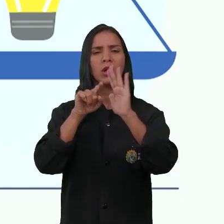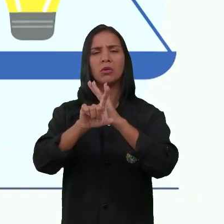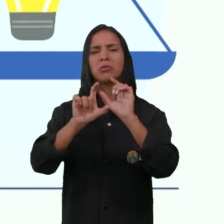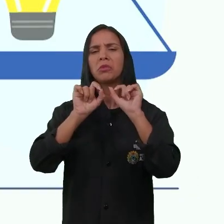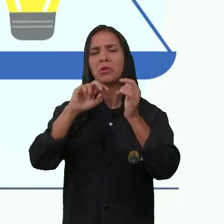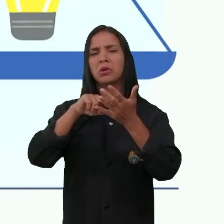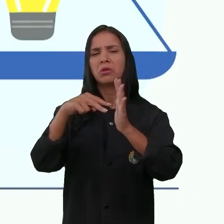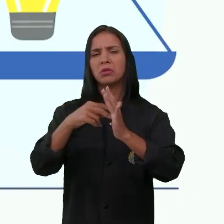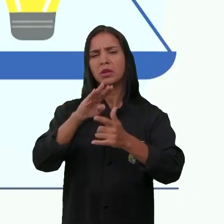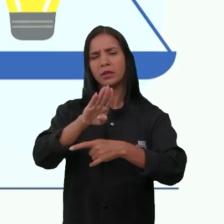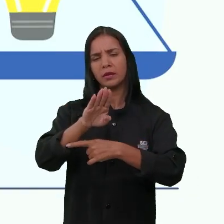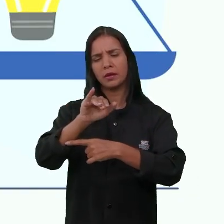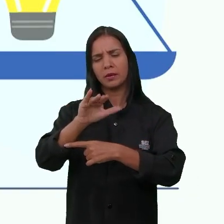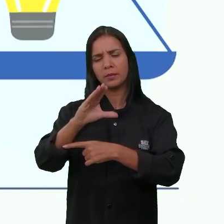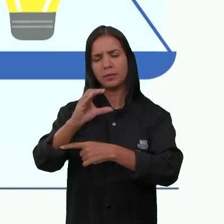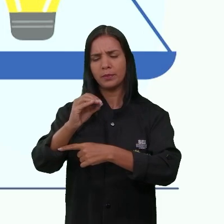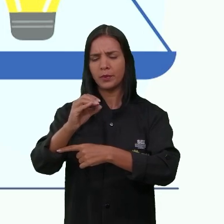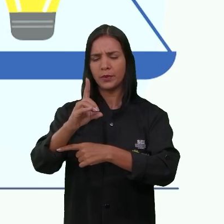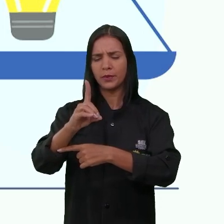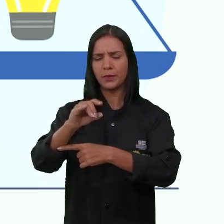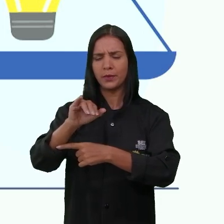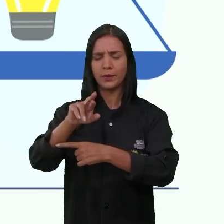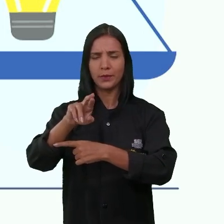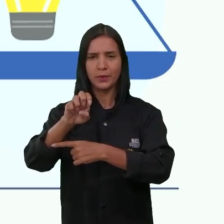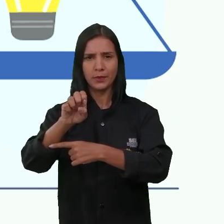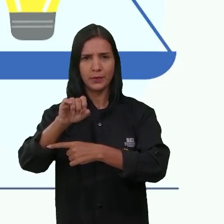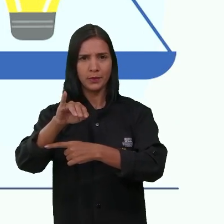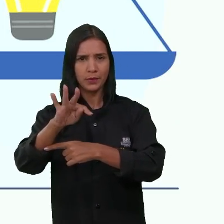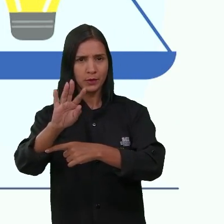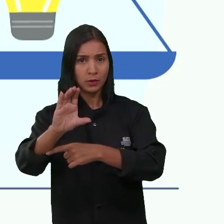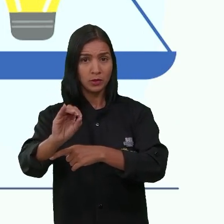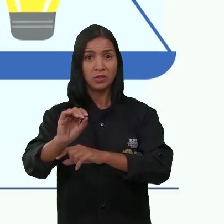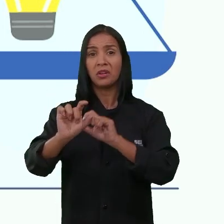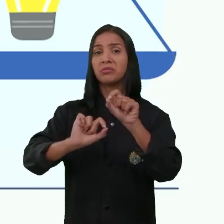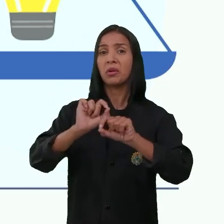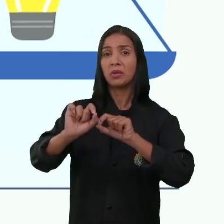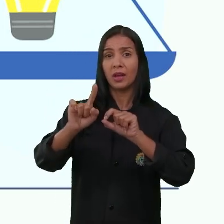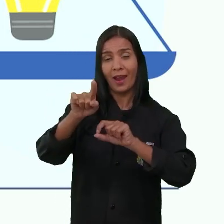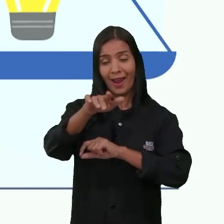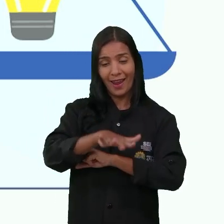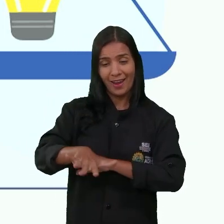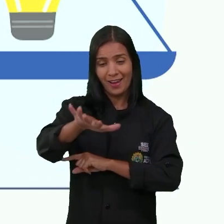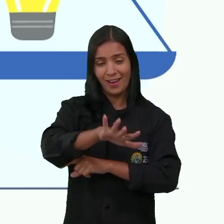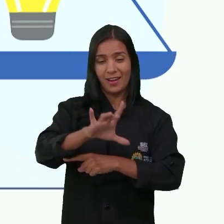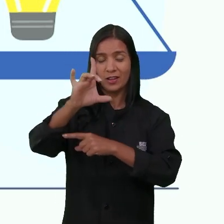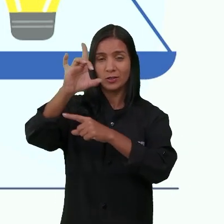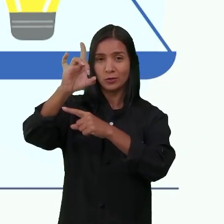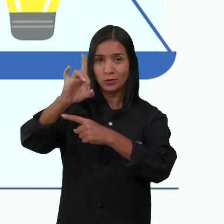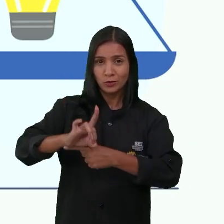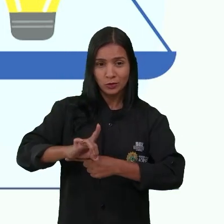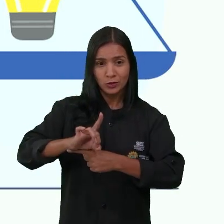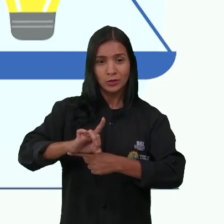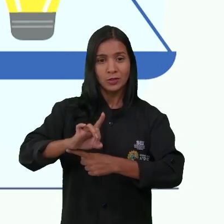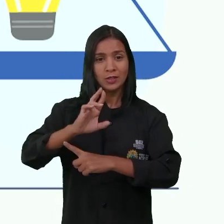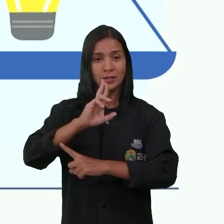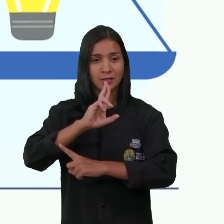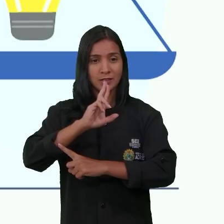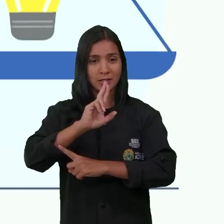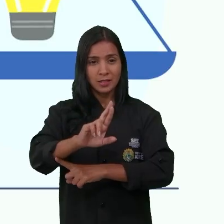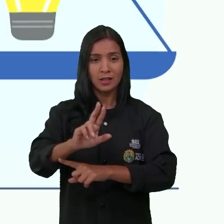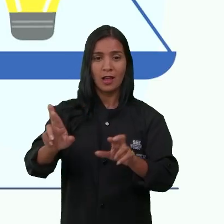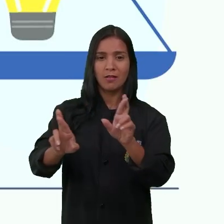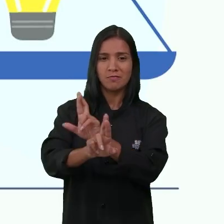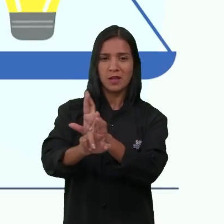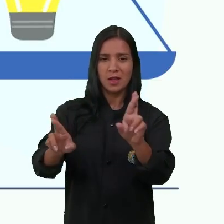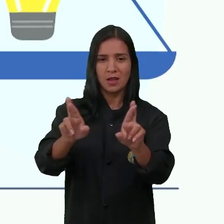do direito que regula questões biológicas e médicas. Inclui regulação